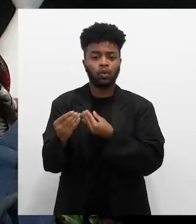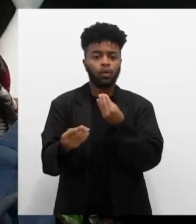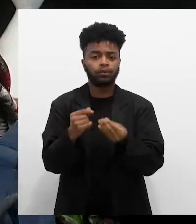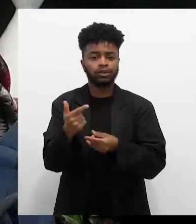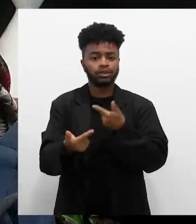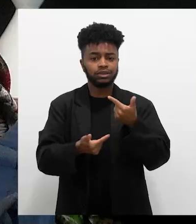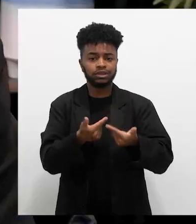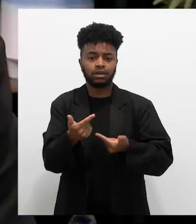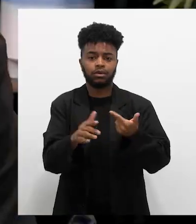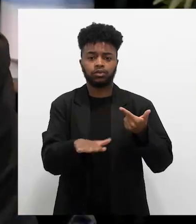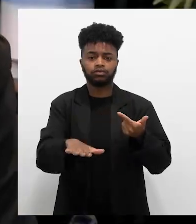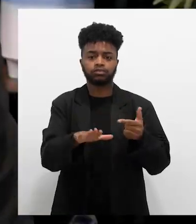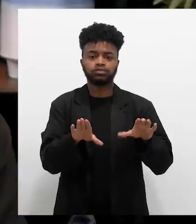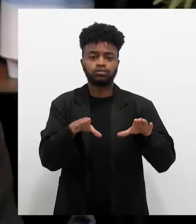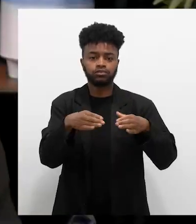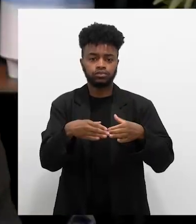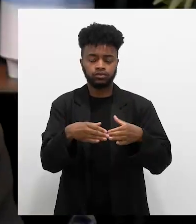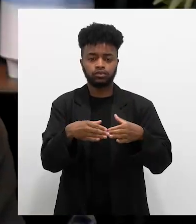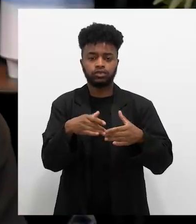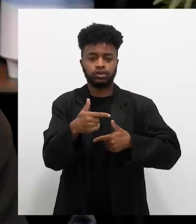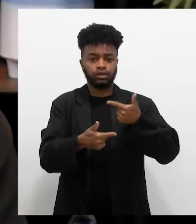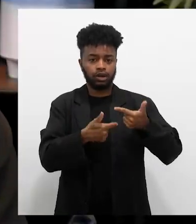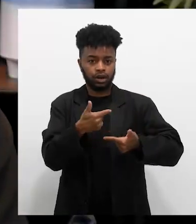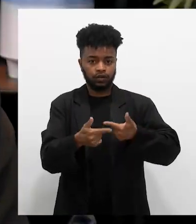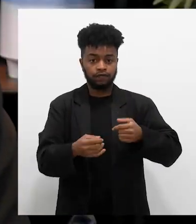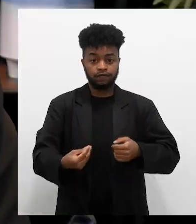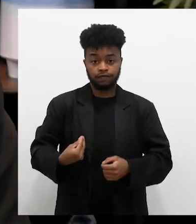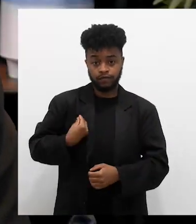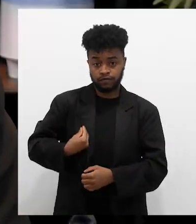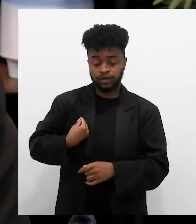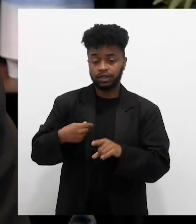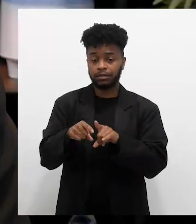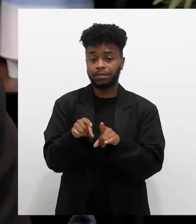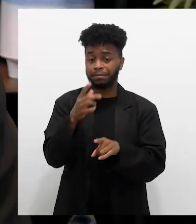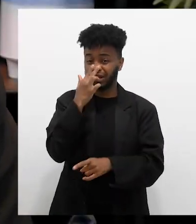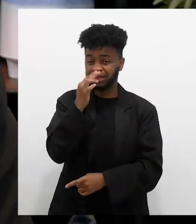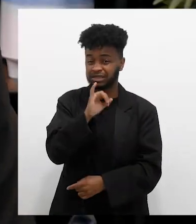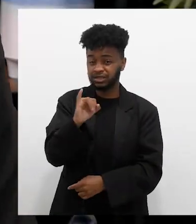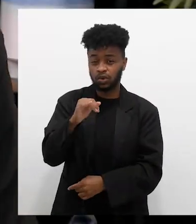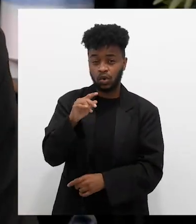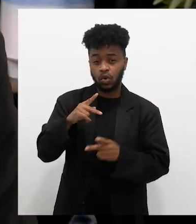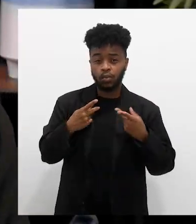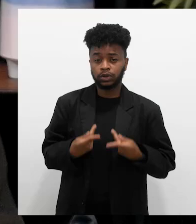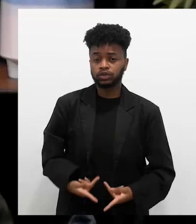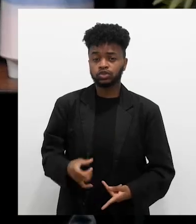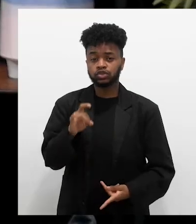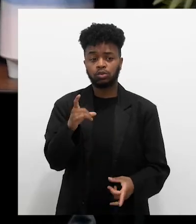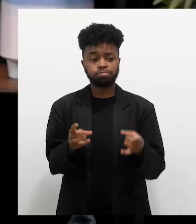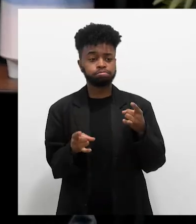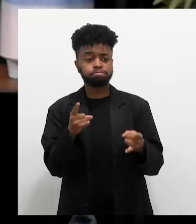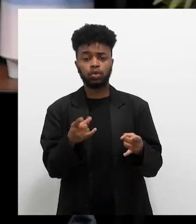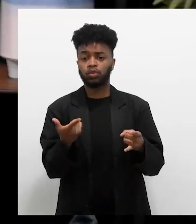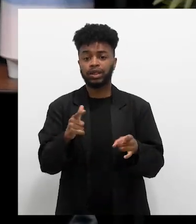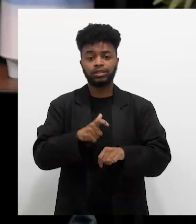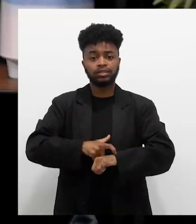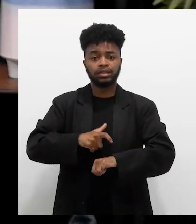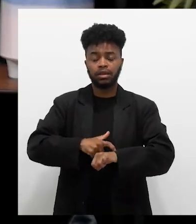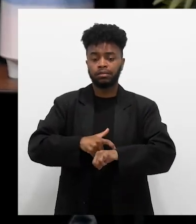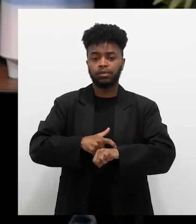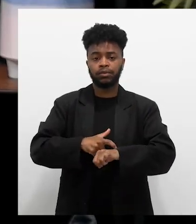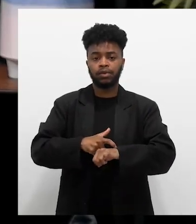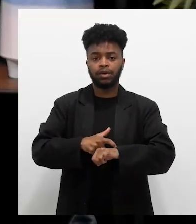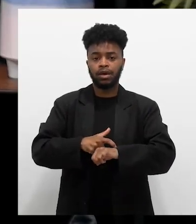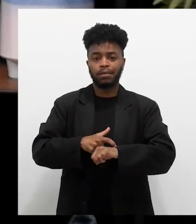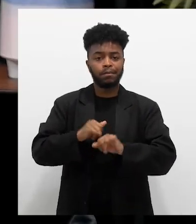insalubres de trabalho que a classe operária vivia e como se os seres humanos fossem apenas máquinas e que não tivessem tempo nem para lazer nem para